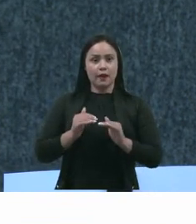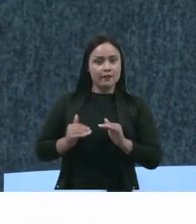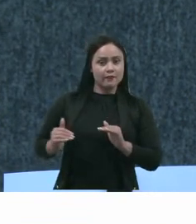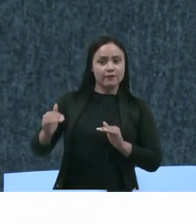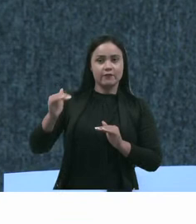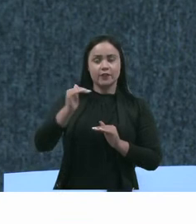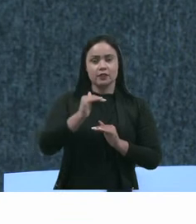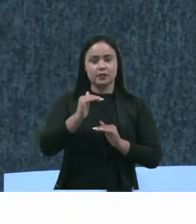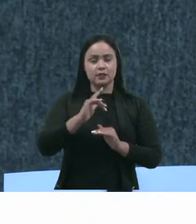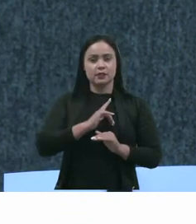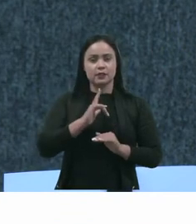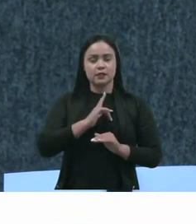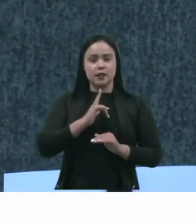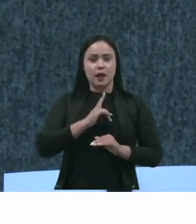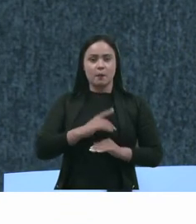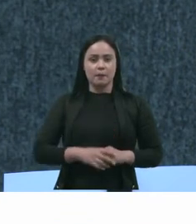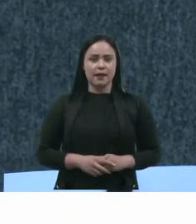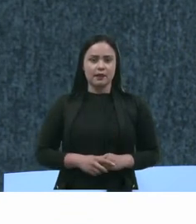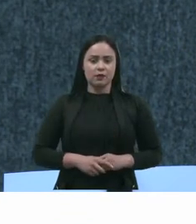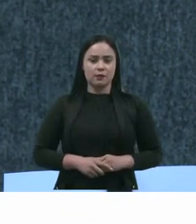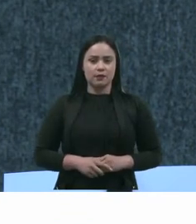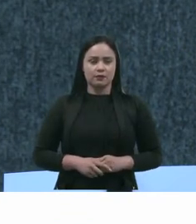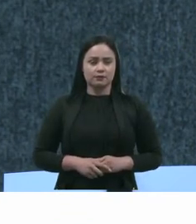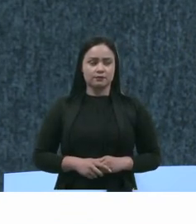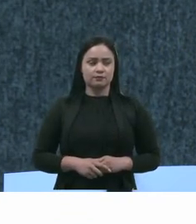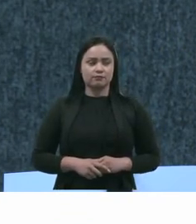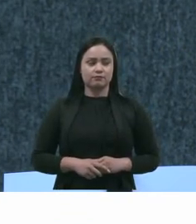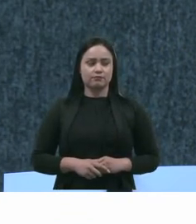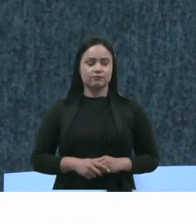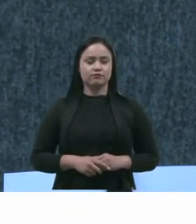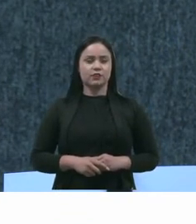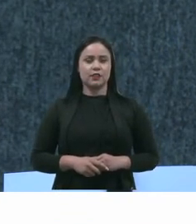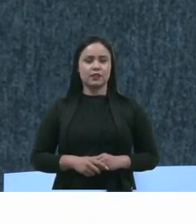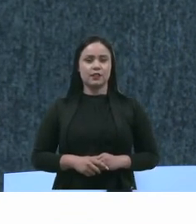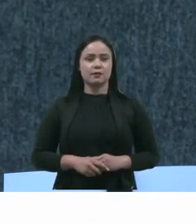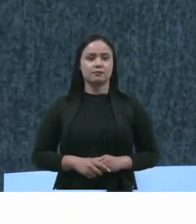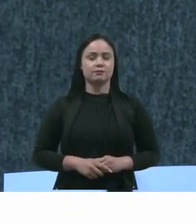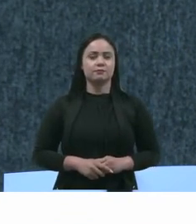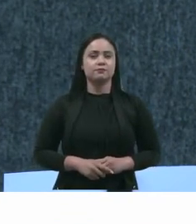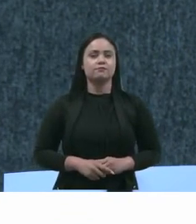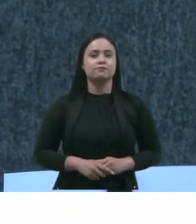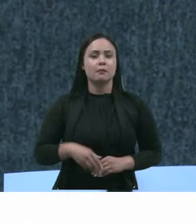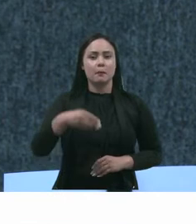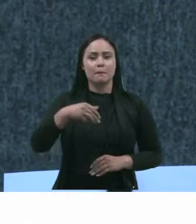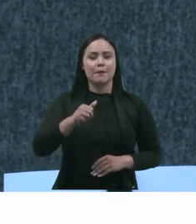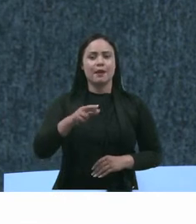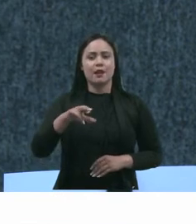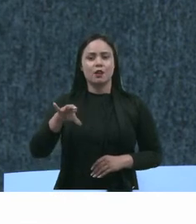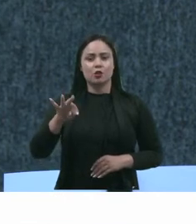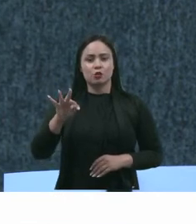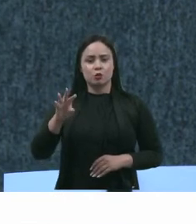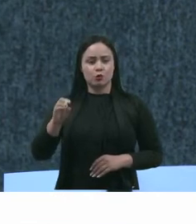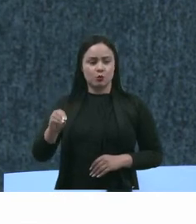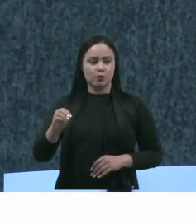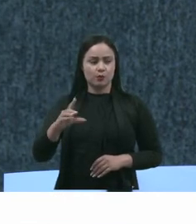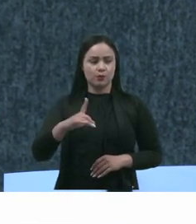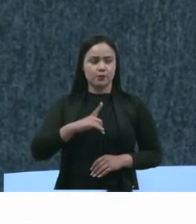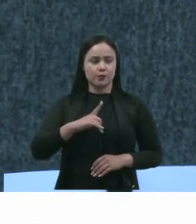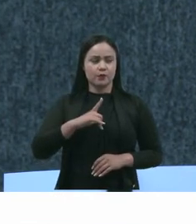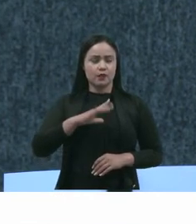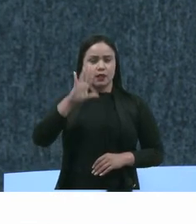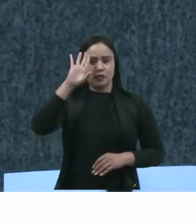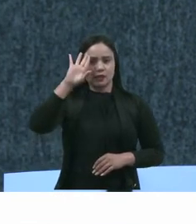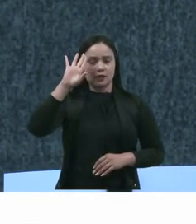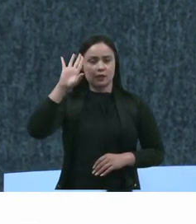ao mérito em sessão futura. E isso, por óbvio, está assegurado. O ilustre advogado,